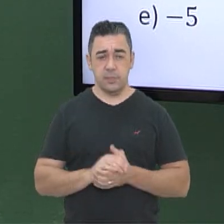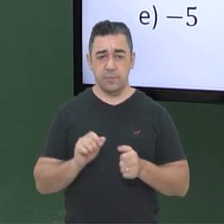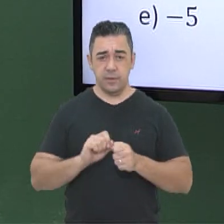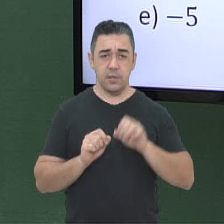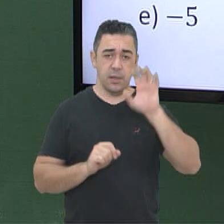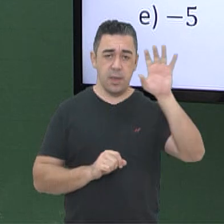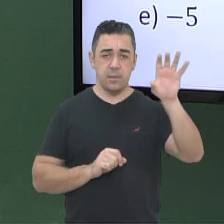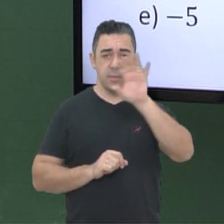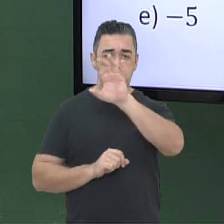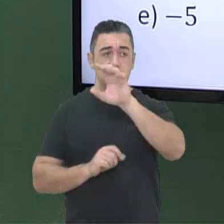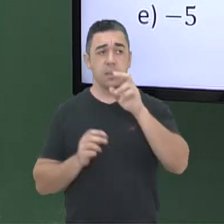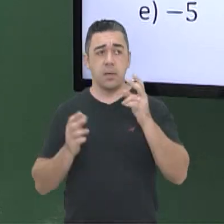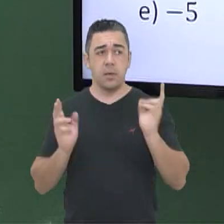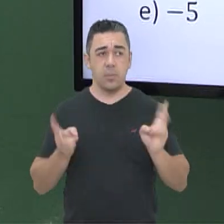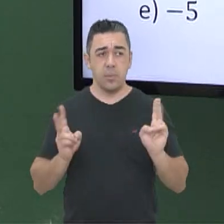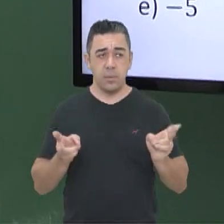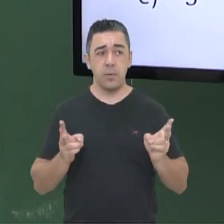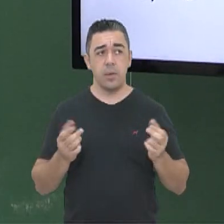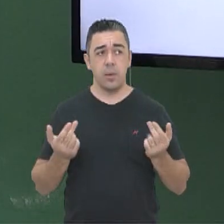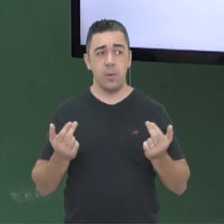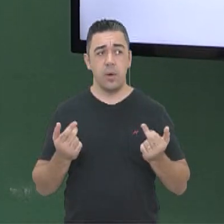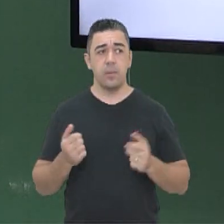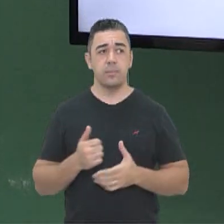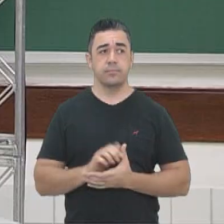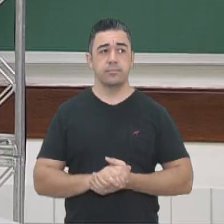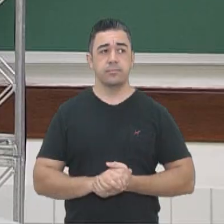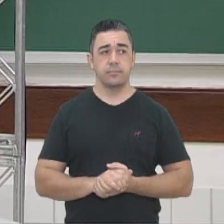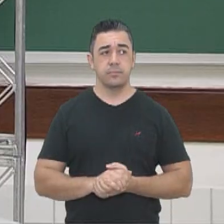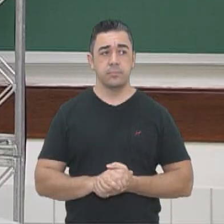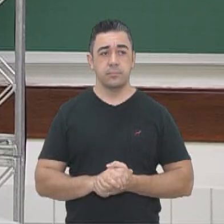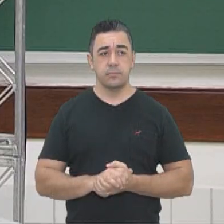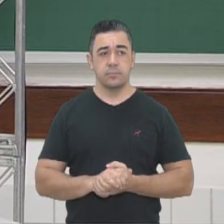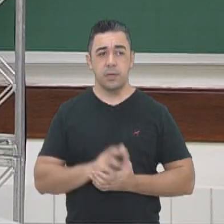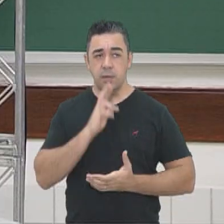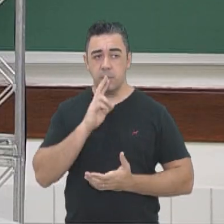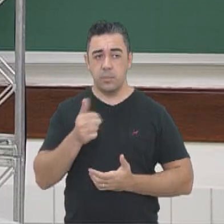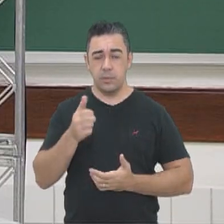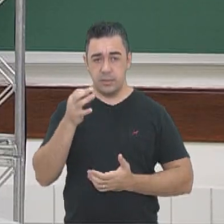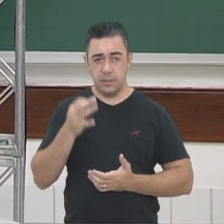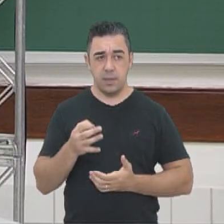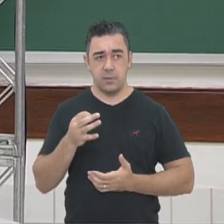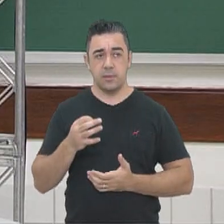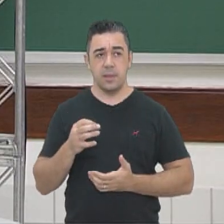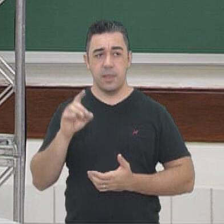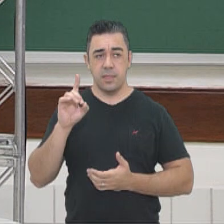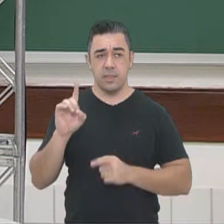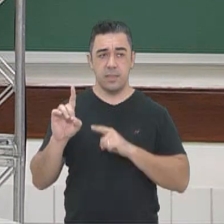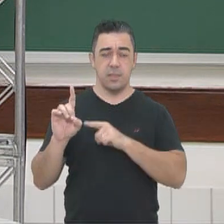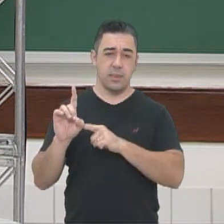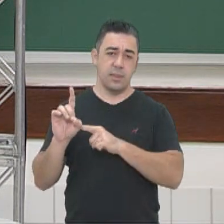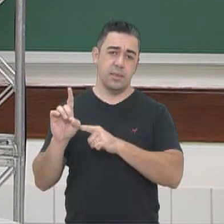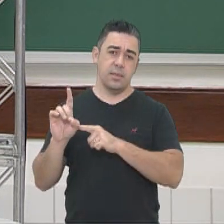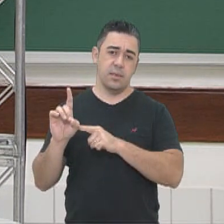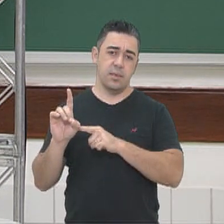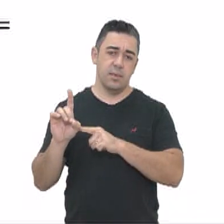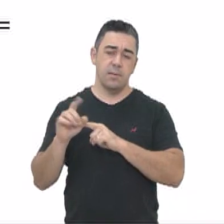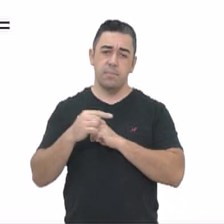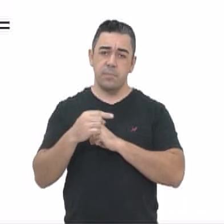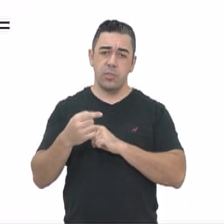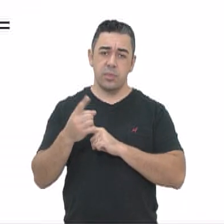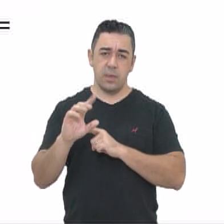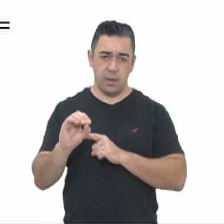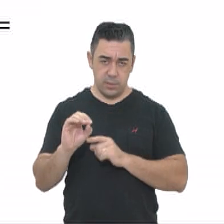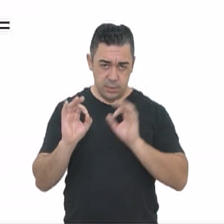esse equivale a menos 10. A alternativa correta, então, é a letra D. Letra D, menos